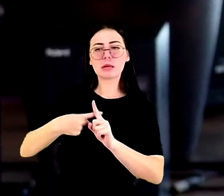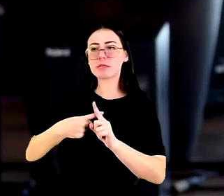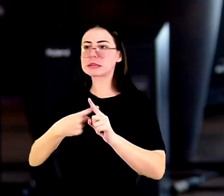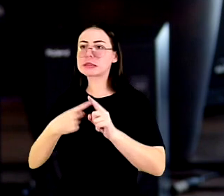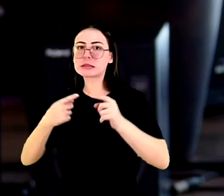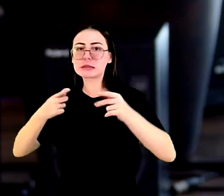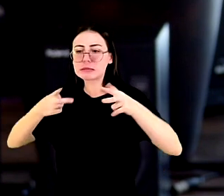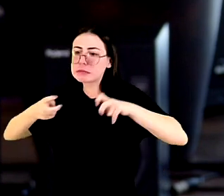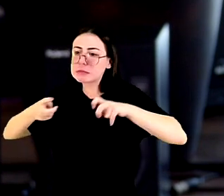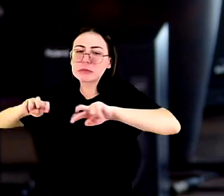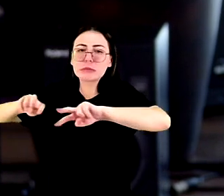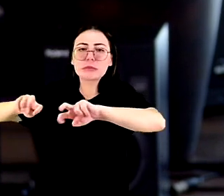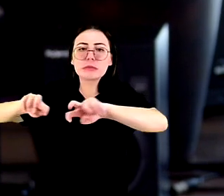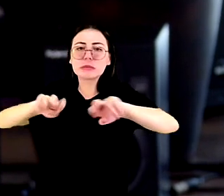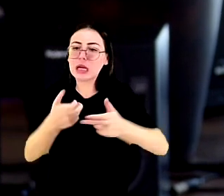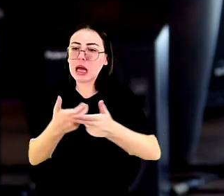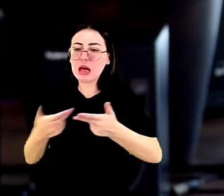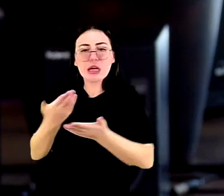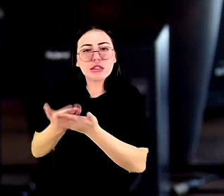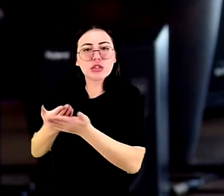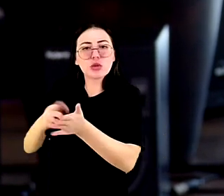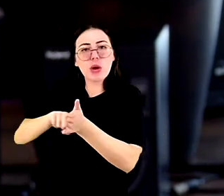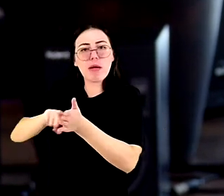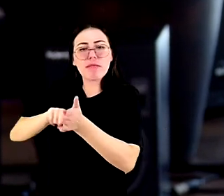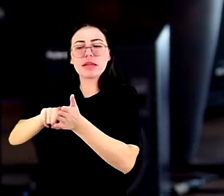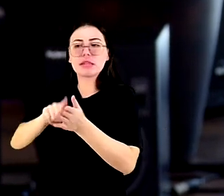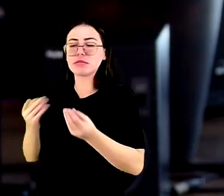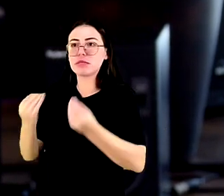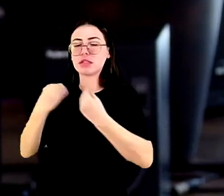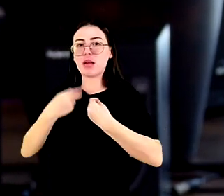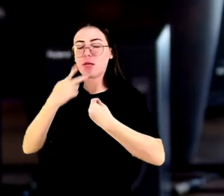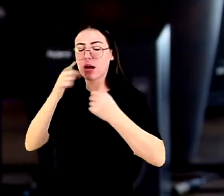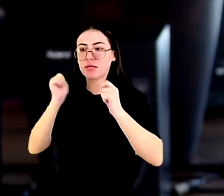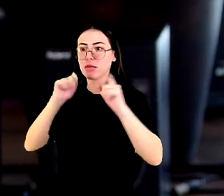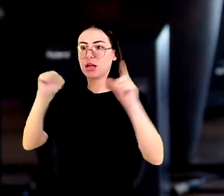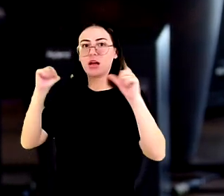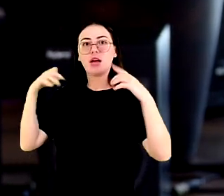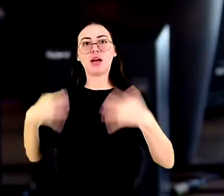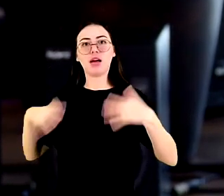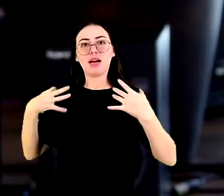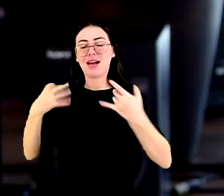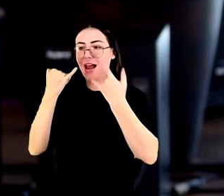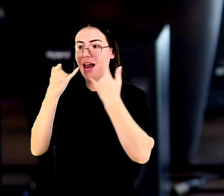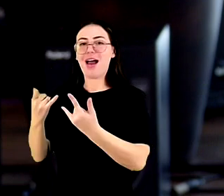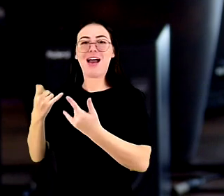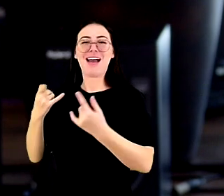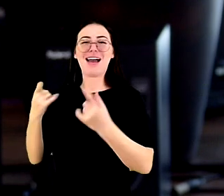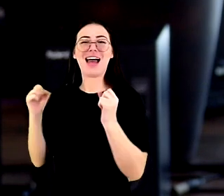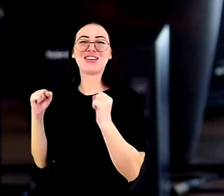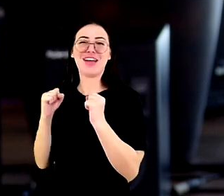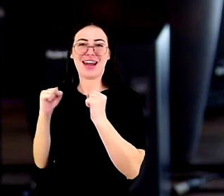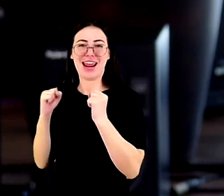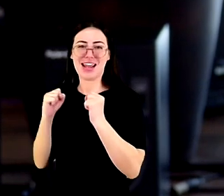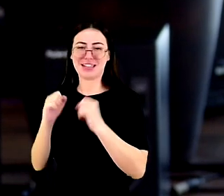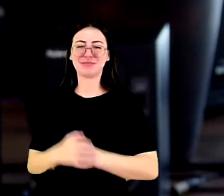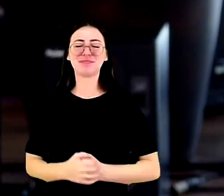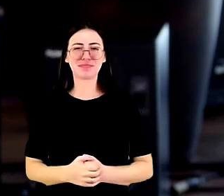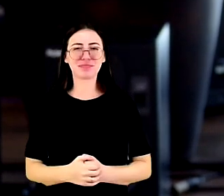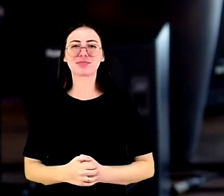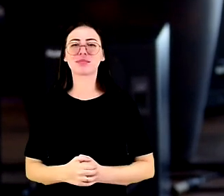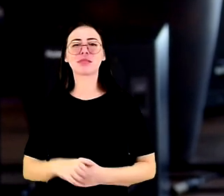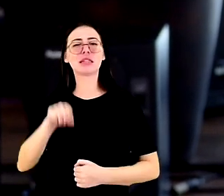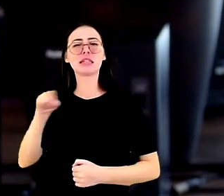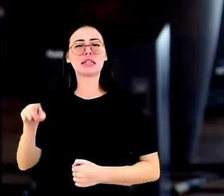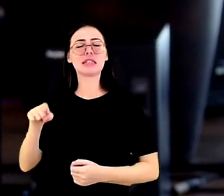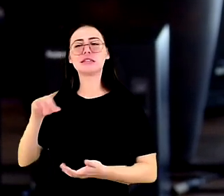me fascinou. E era o que eu queria, na realidade, que eu amava e amo tecnologia. Então, desde pequeno, amava tecnologia. Mas foi algo que realmente mostrou que